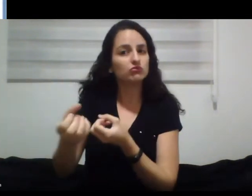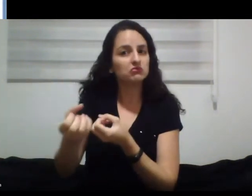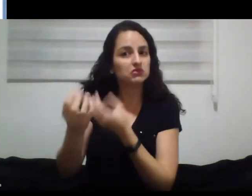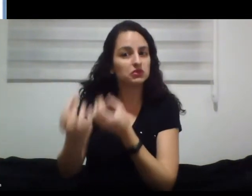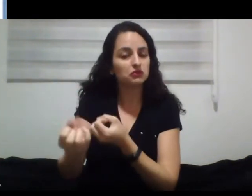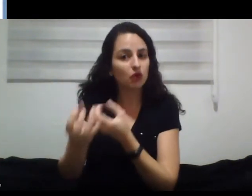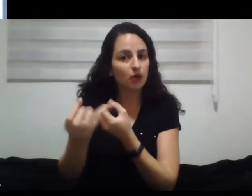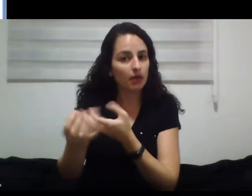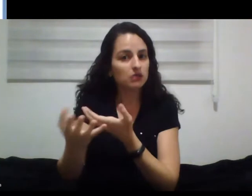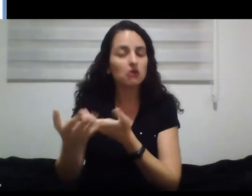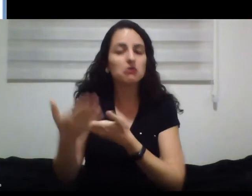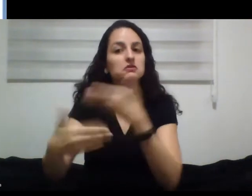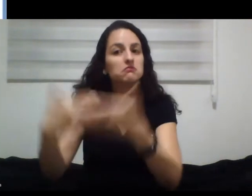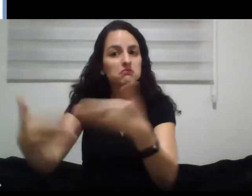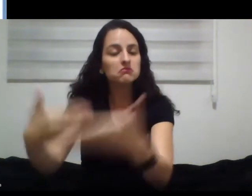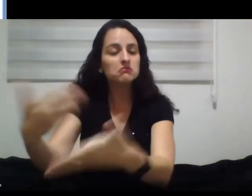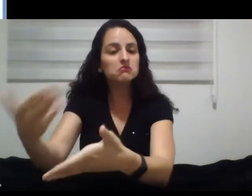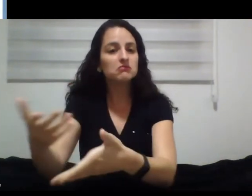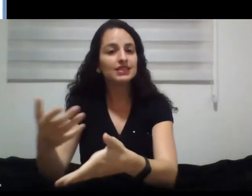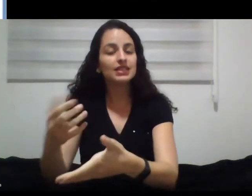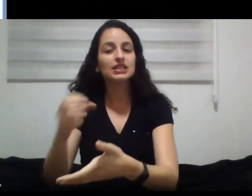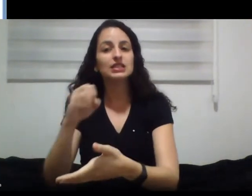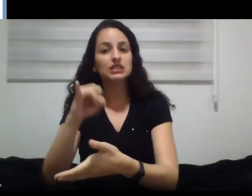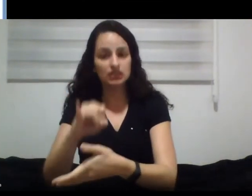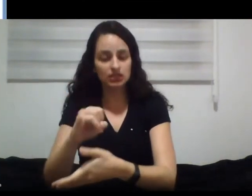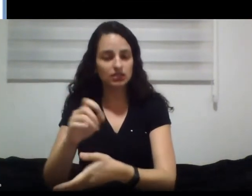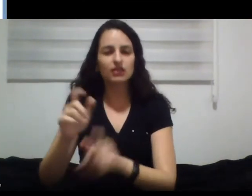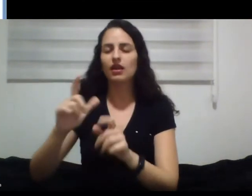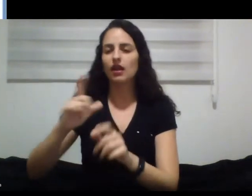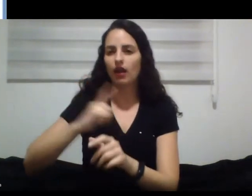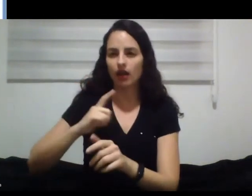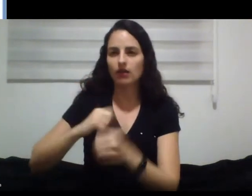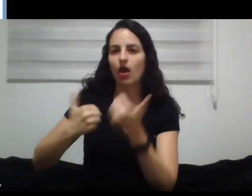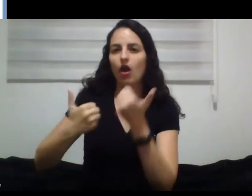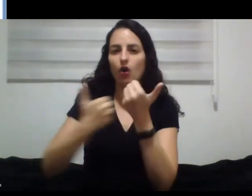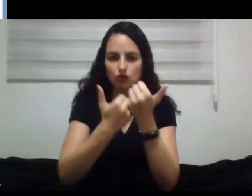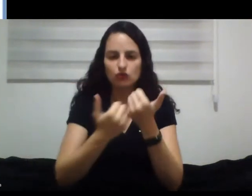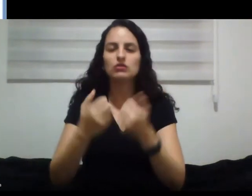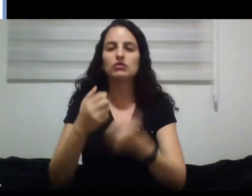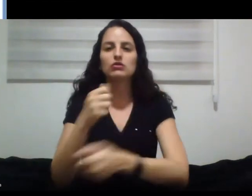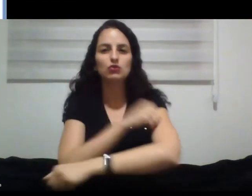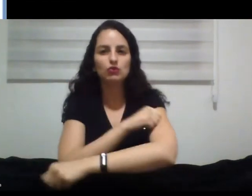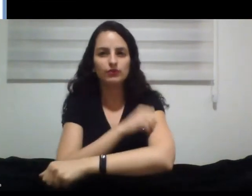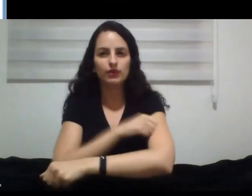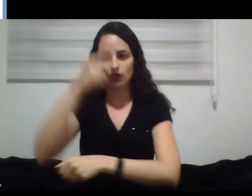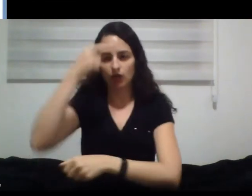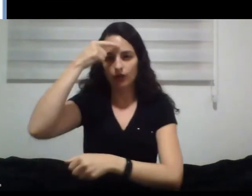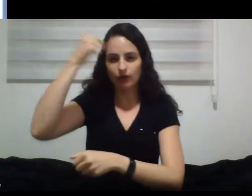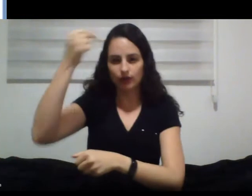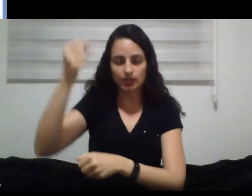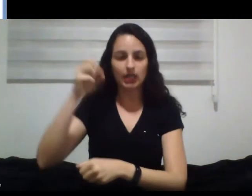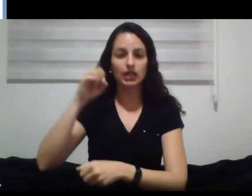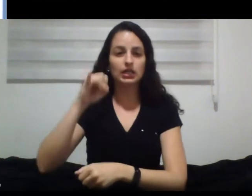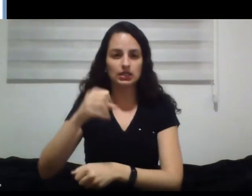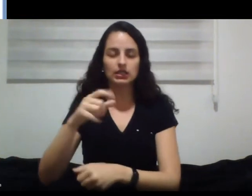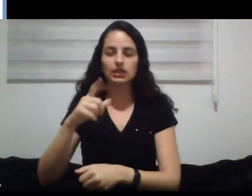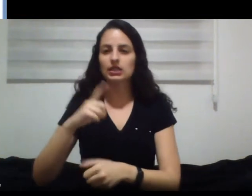menos triagem de perguntas que os alunos possam estar no fórum de